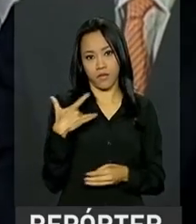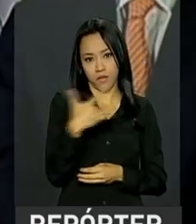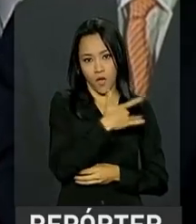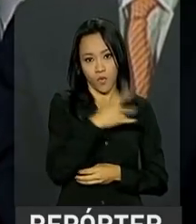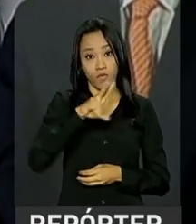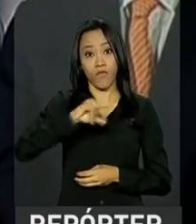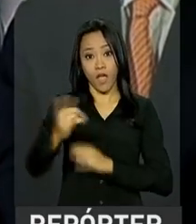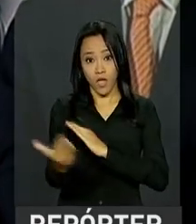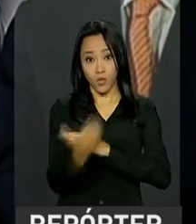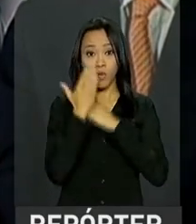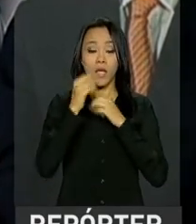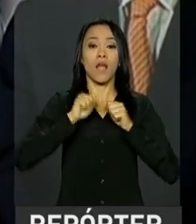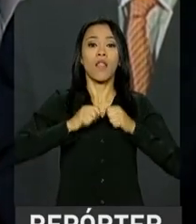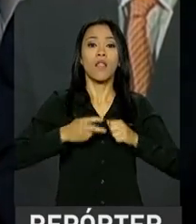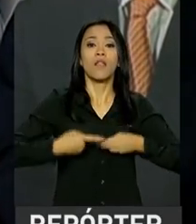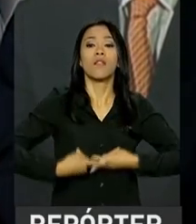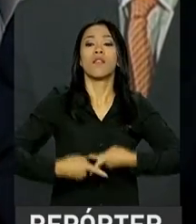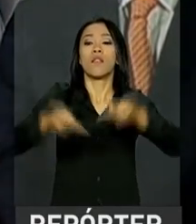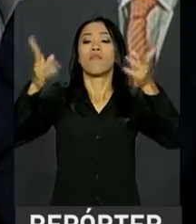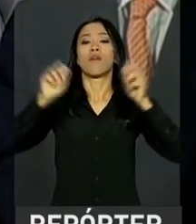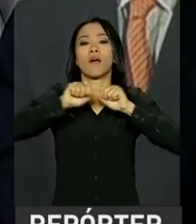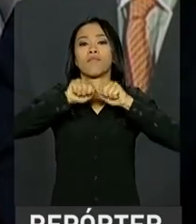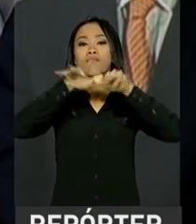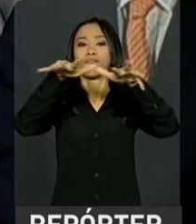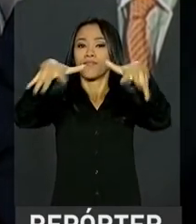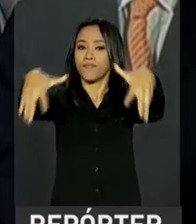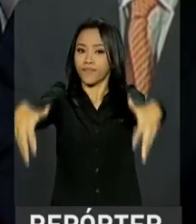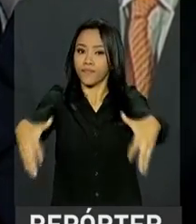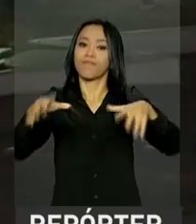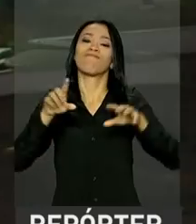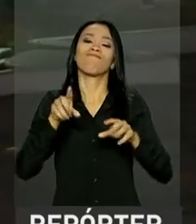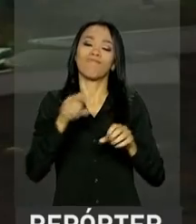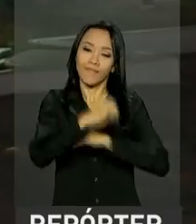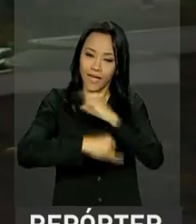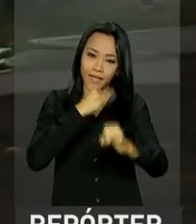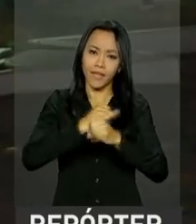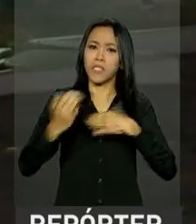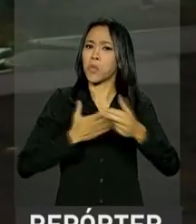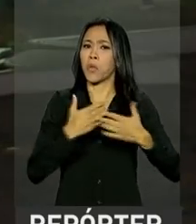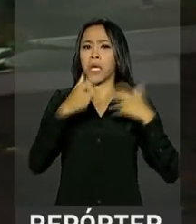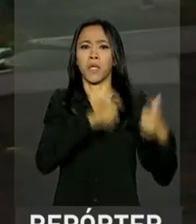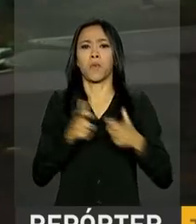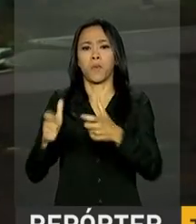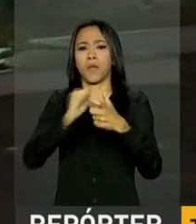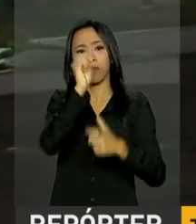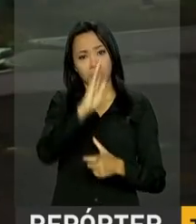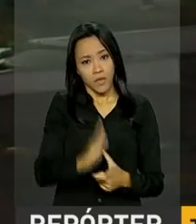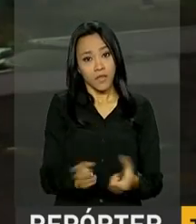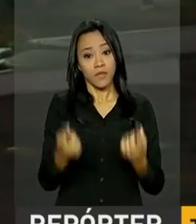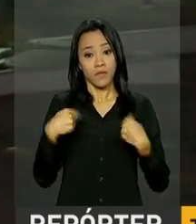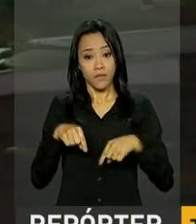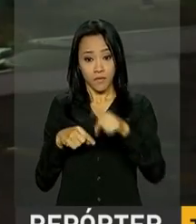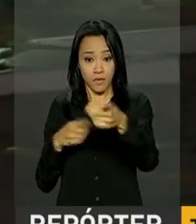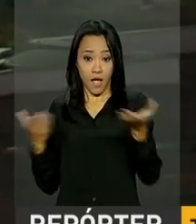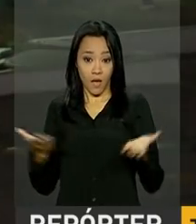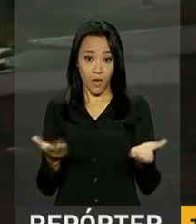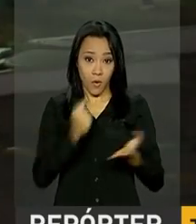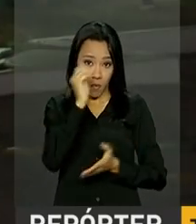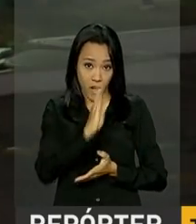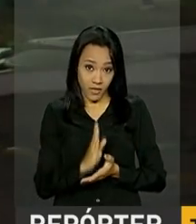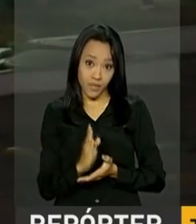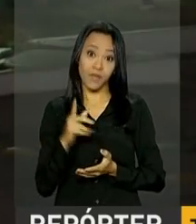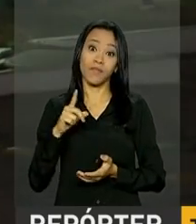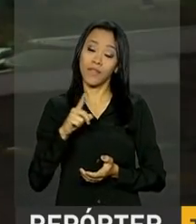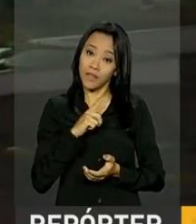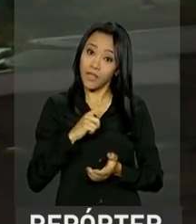levar banda larga qualquer equipamento saúde pública do nosso país agora o brasil vai fazer parte do seleto grupo de países que